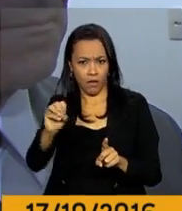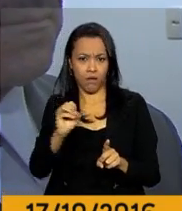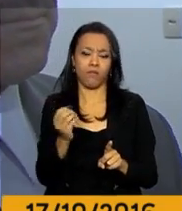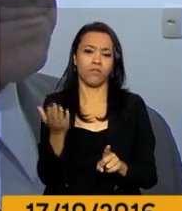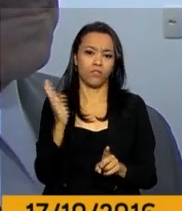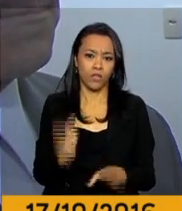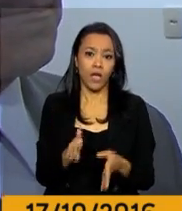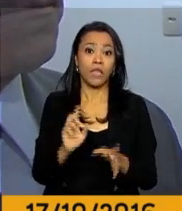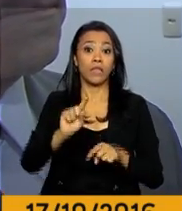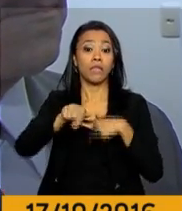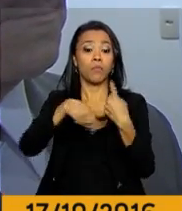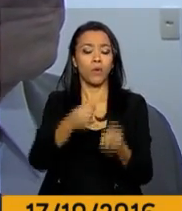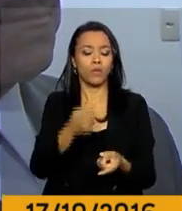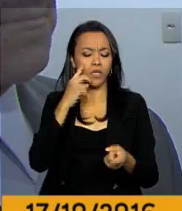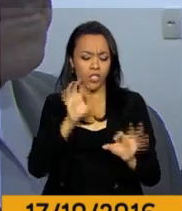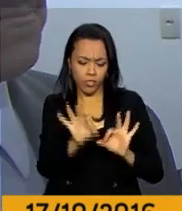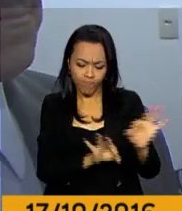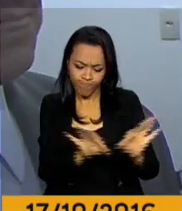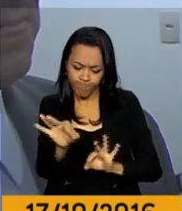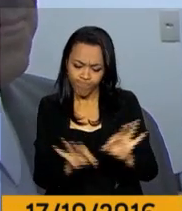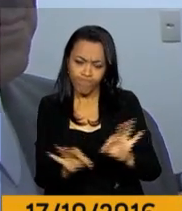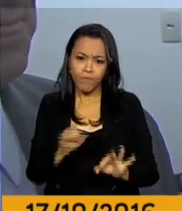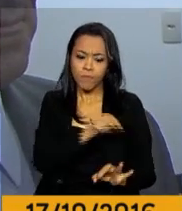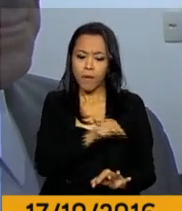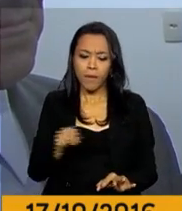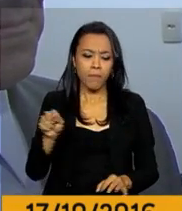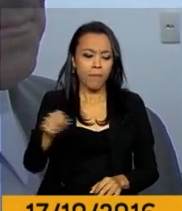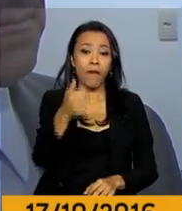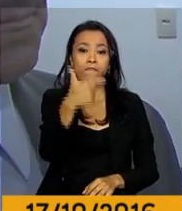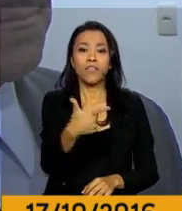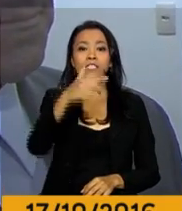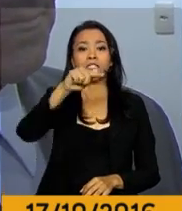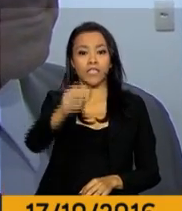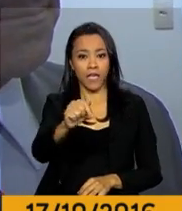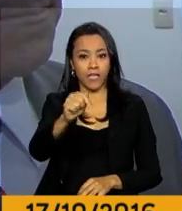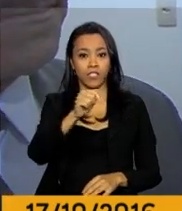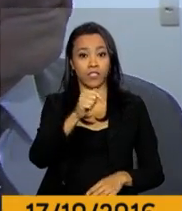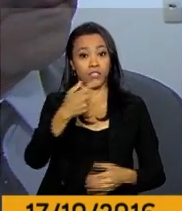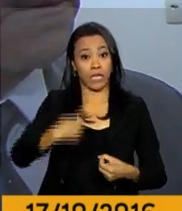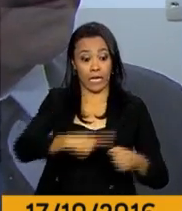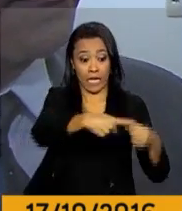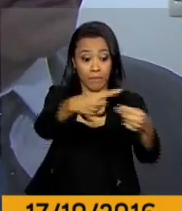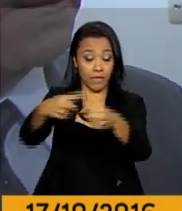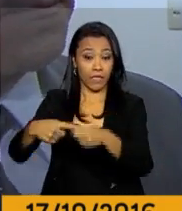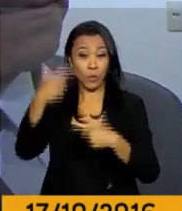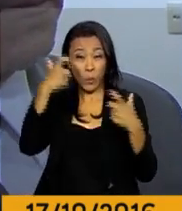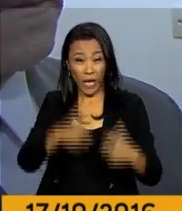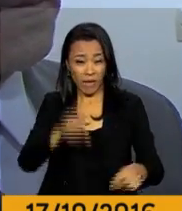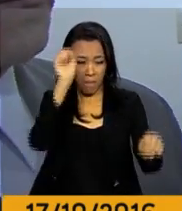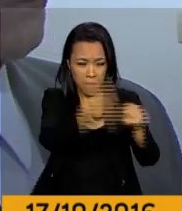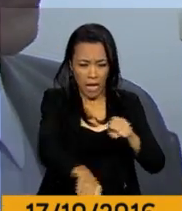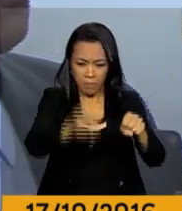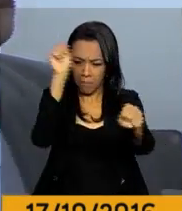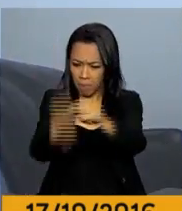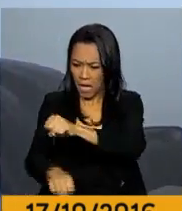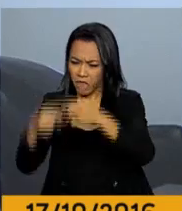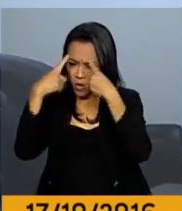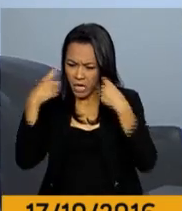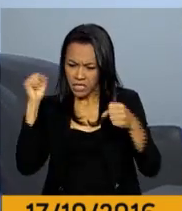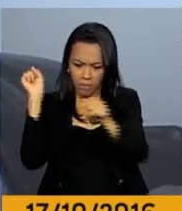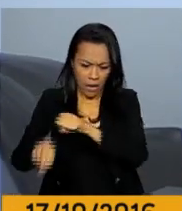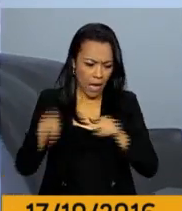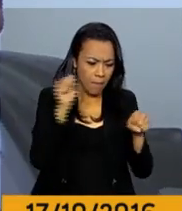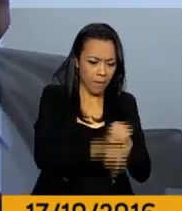daí, nós fizemos um mapeamento das 27 capitais, todos os locais de homicídio, o mapa de